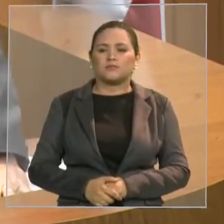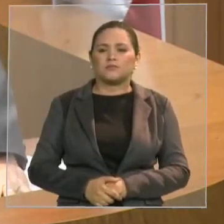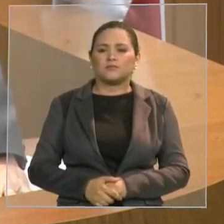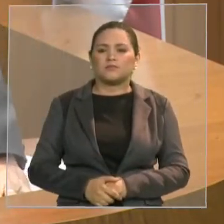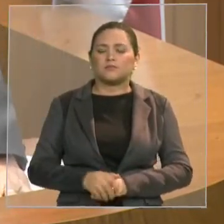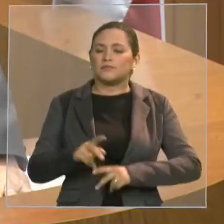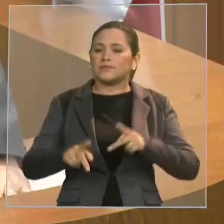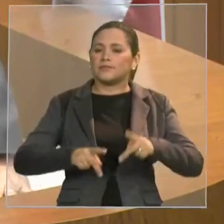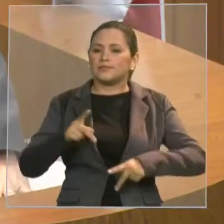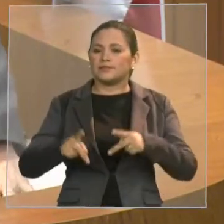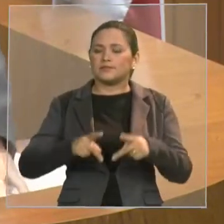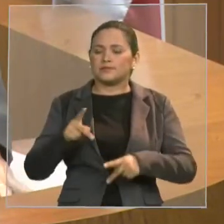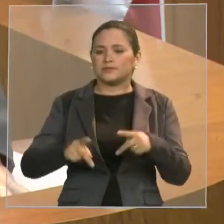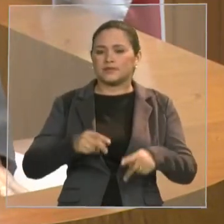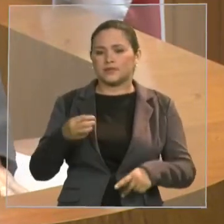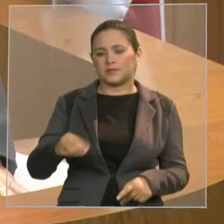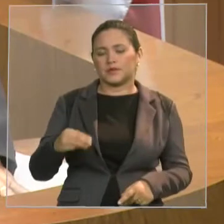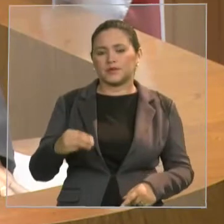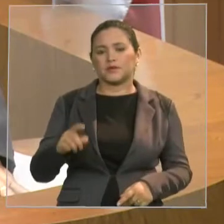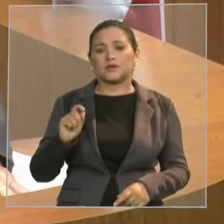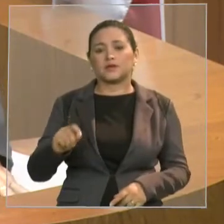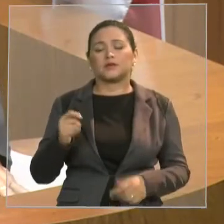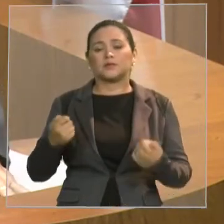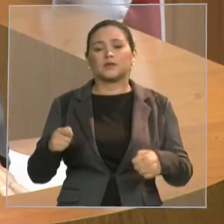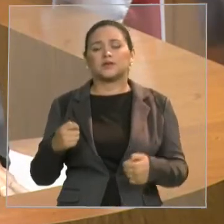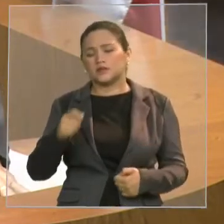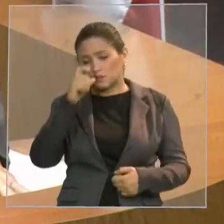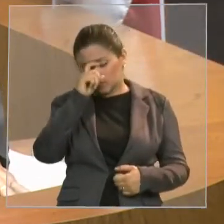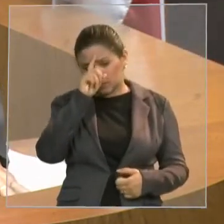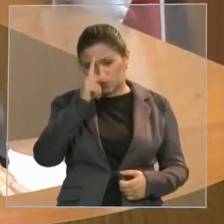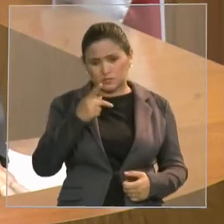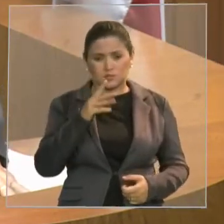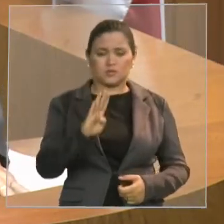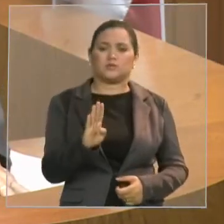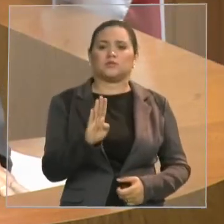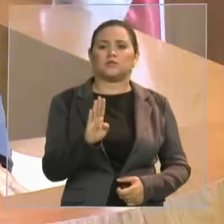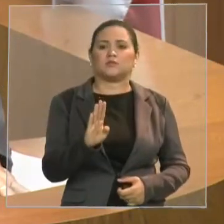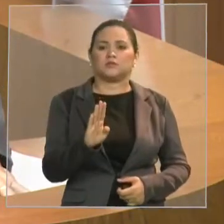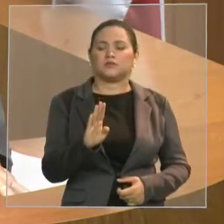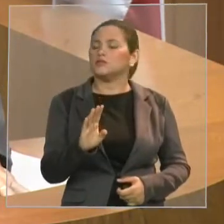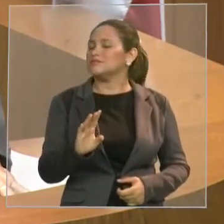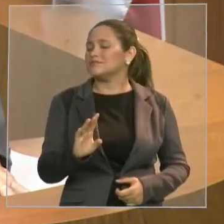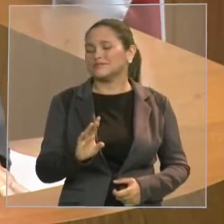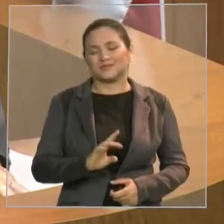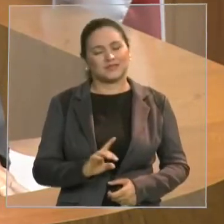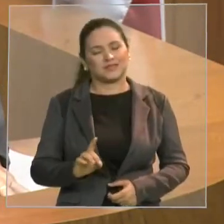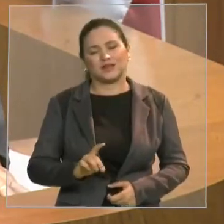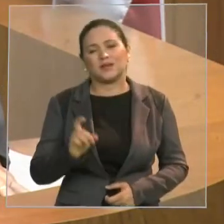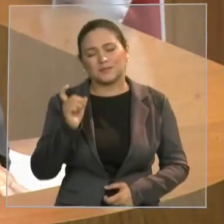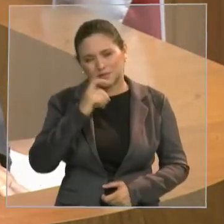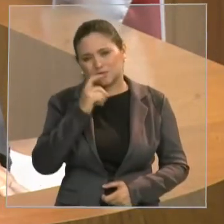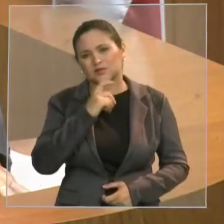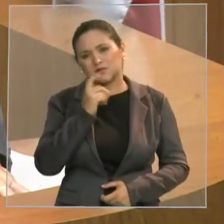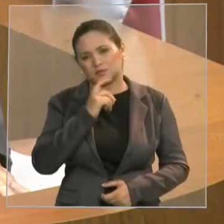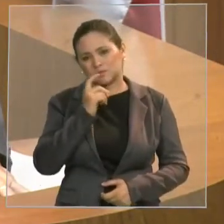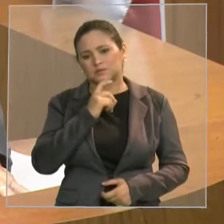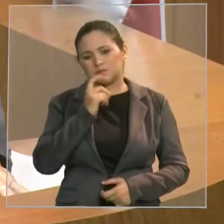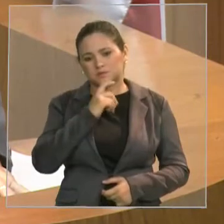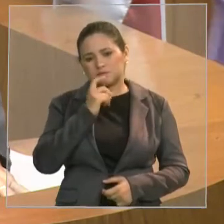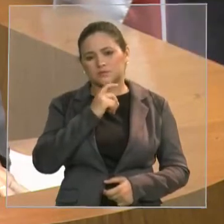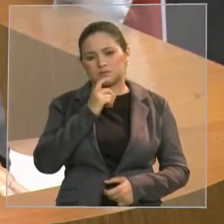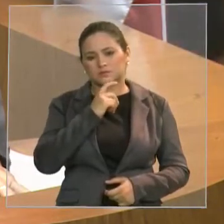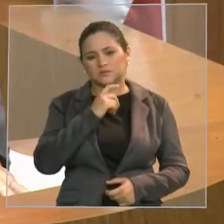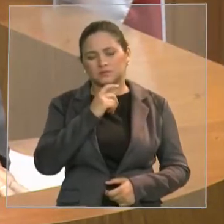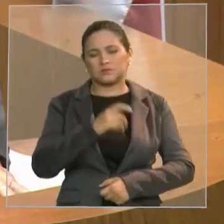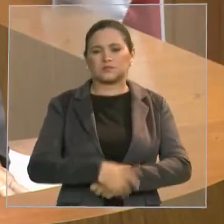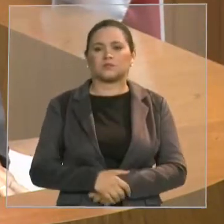Não é. O caso do garoto é 1 em 1 milhão. Foi uma negligência doméstica. A